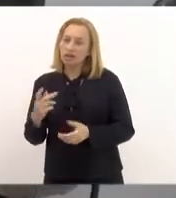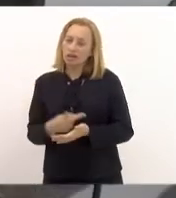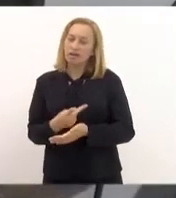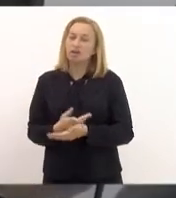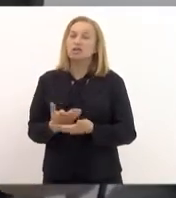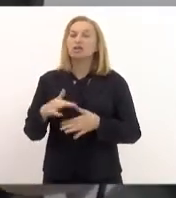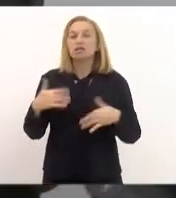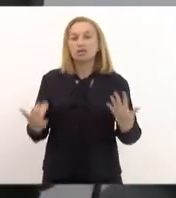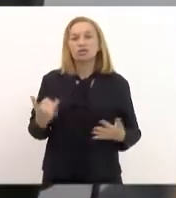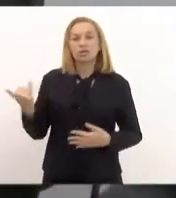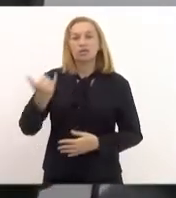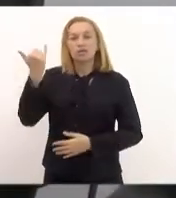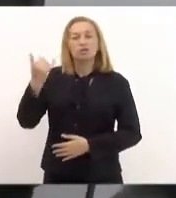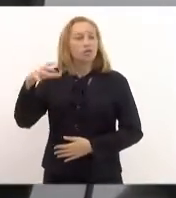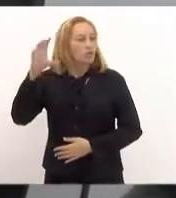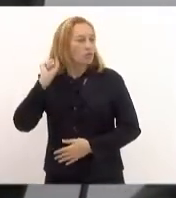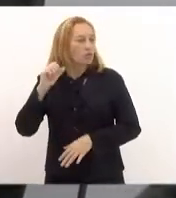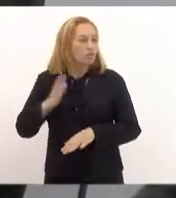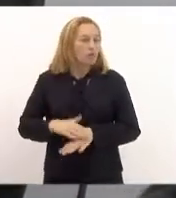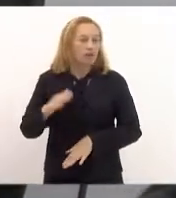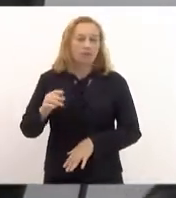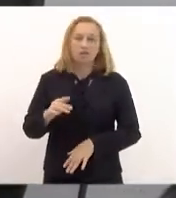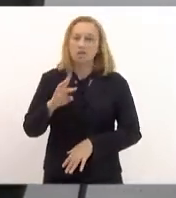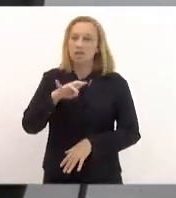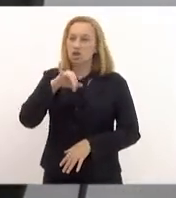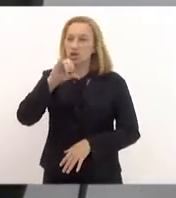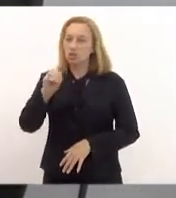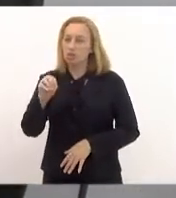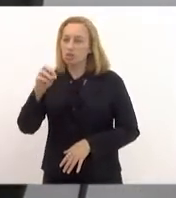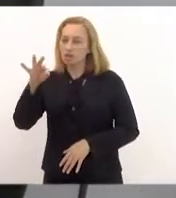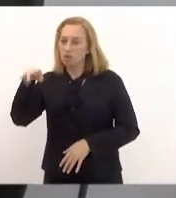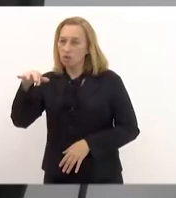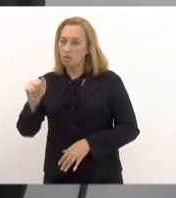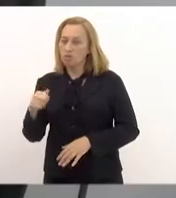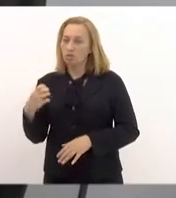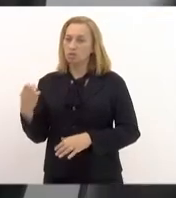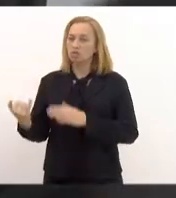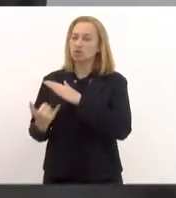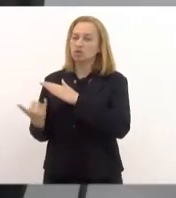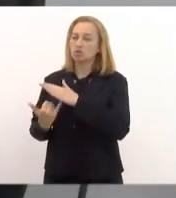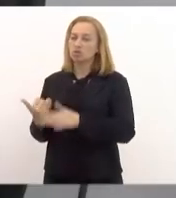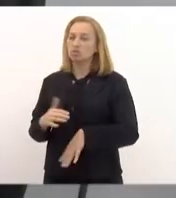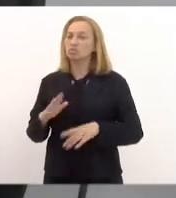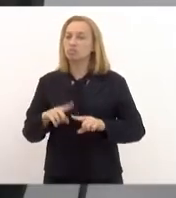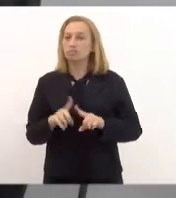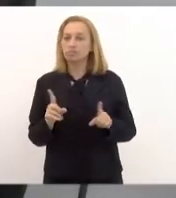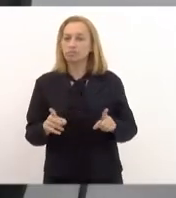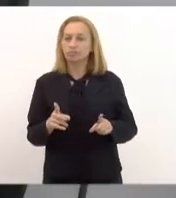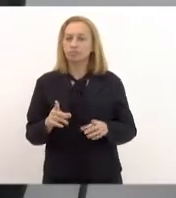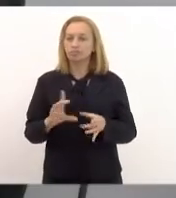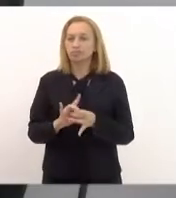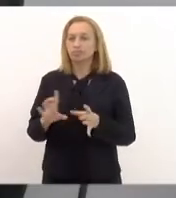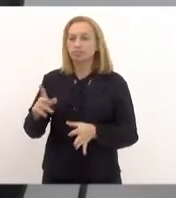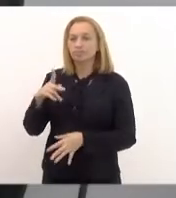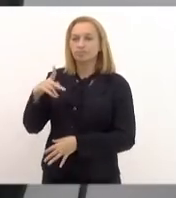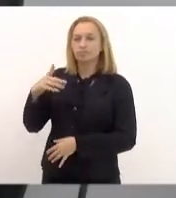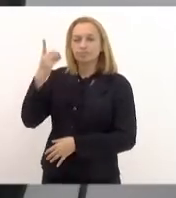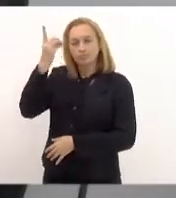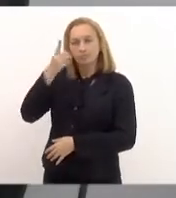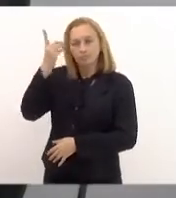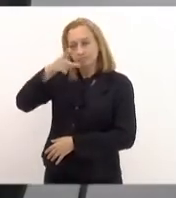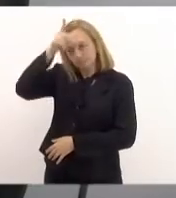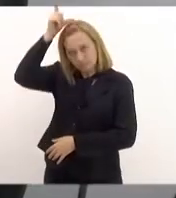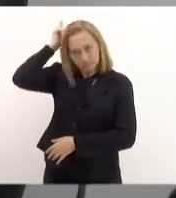Portanto, é importante ouvir mais adiante o Instituto Rio Metrópole sobre essa dimensão da governança metropolitana. Mas eu passo a palavra ao Luiz Paulo para fazer essa